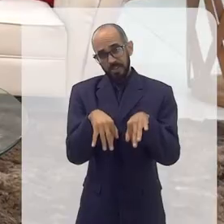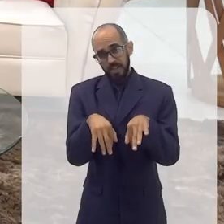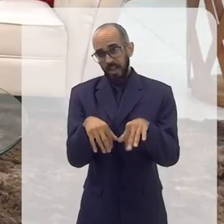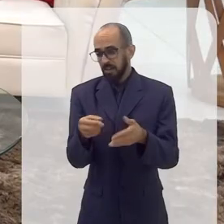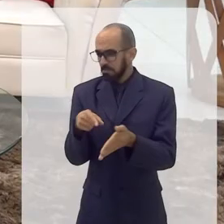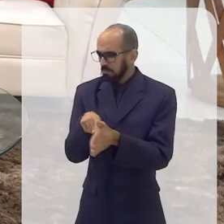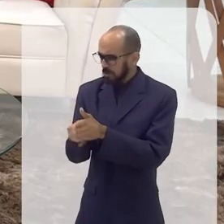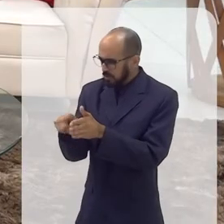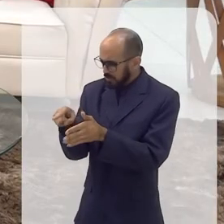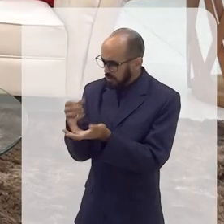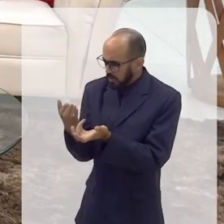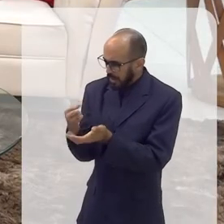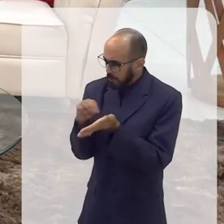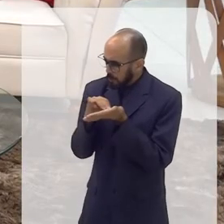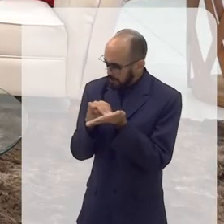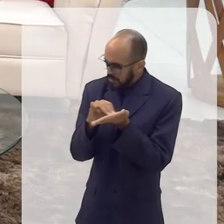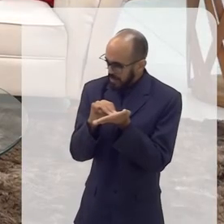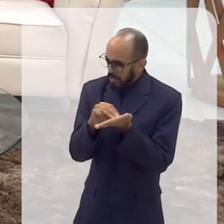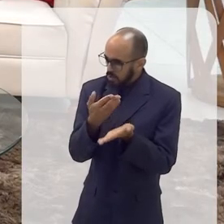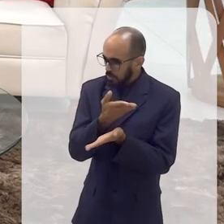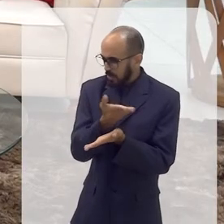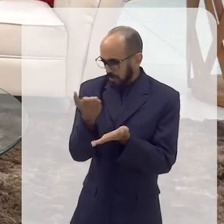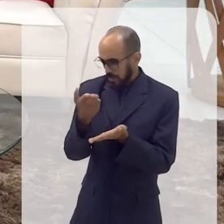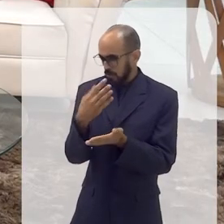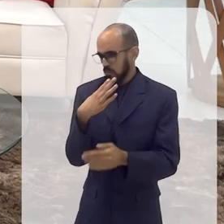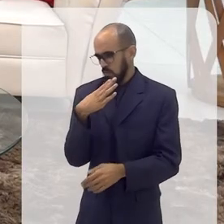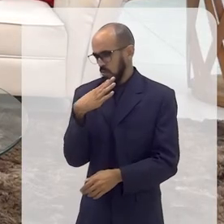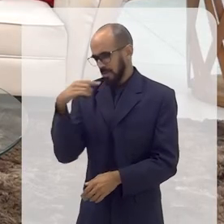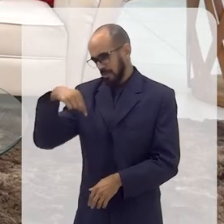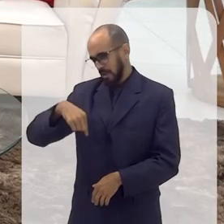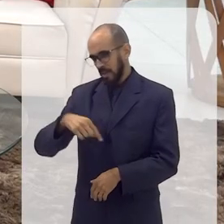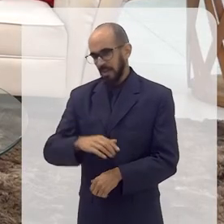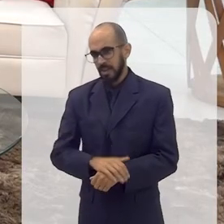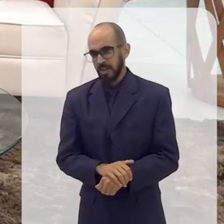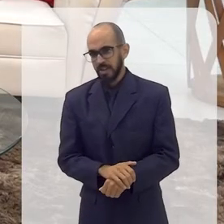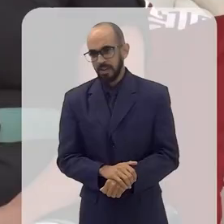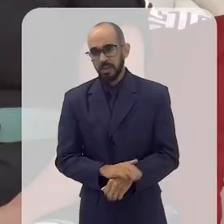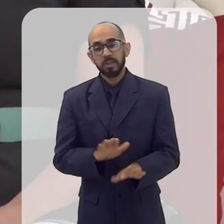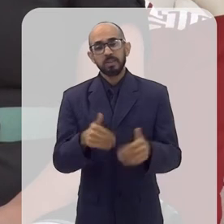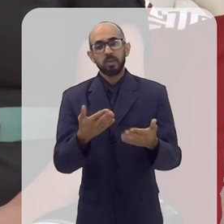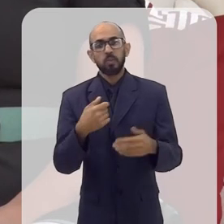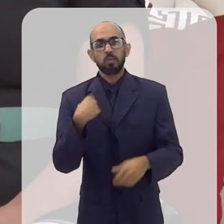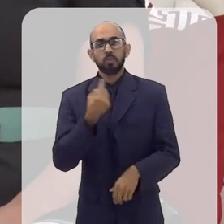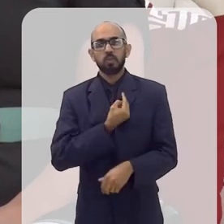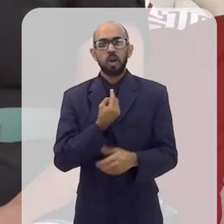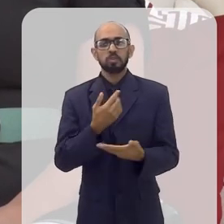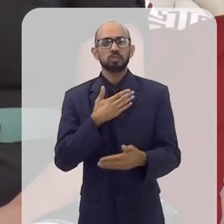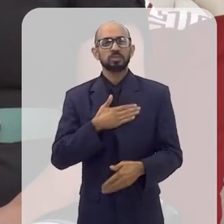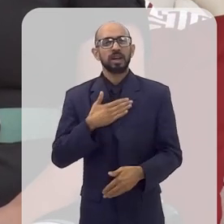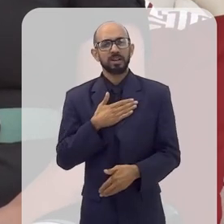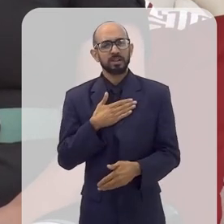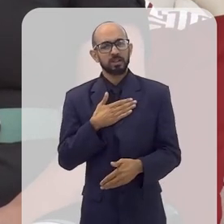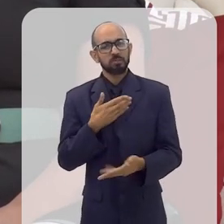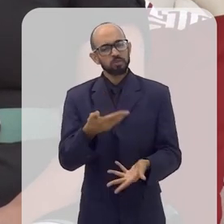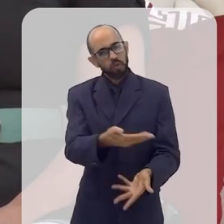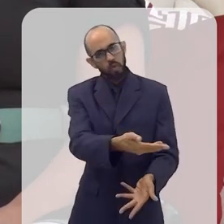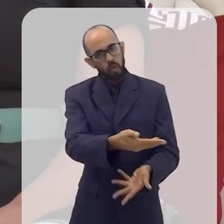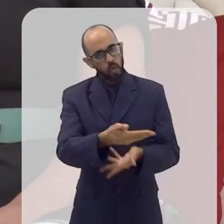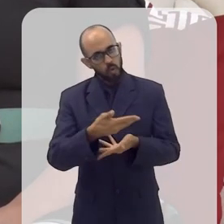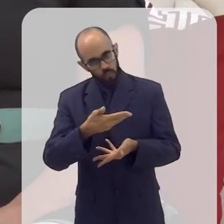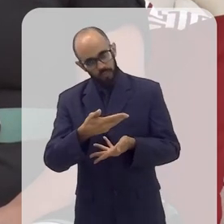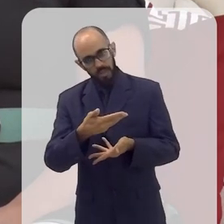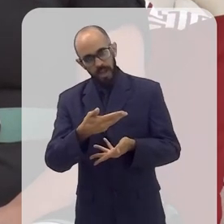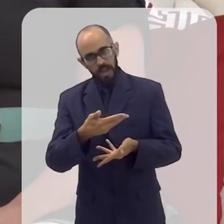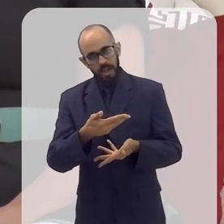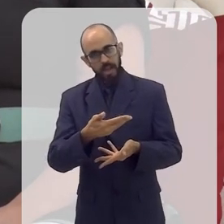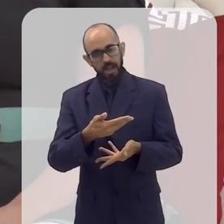O senhor gostaria de deixar uma mensagem para que as pessoas viessem conhecer? Nós gostaríamos de estender um convite